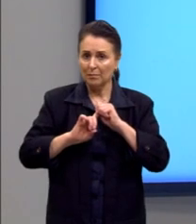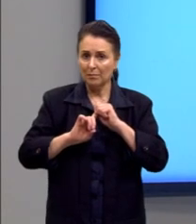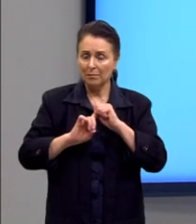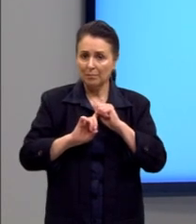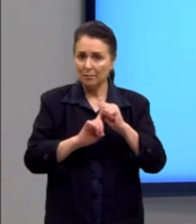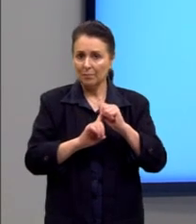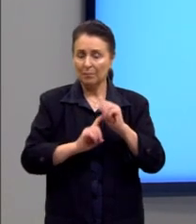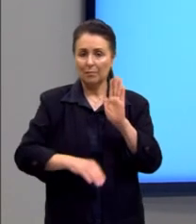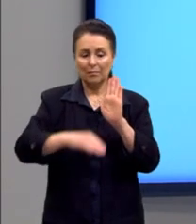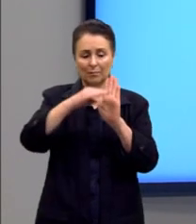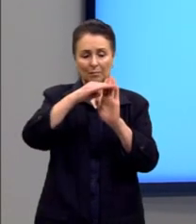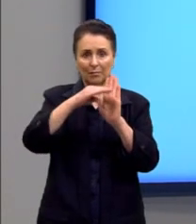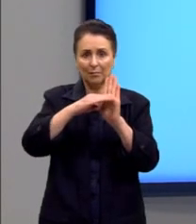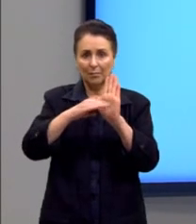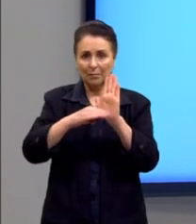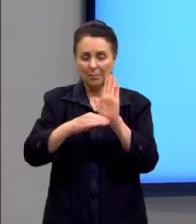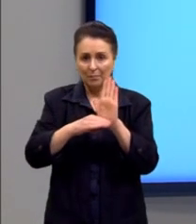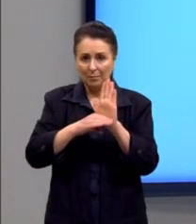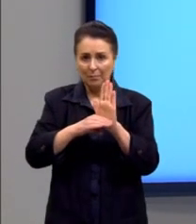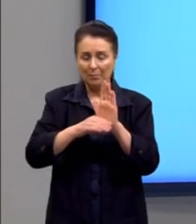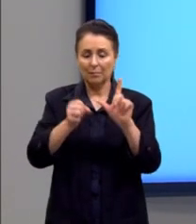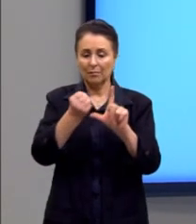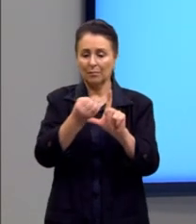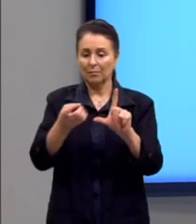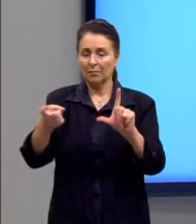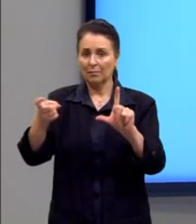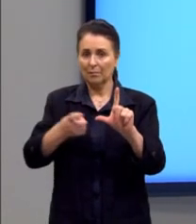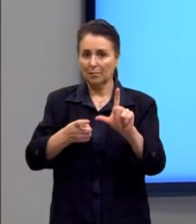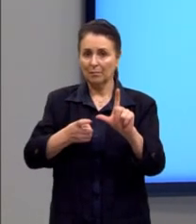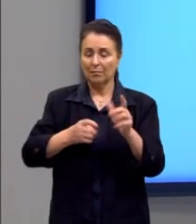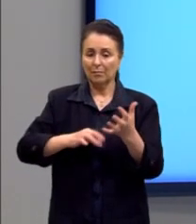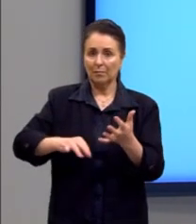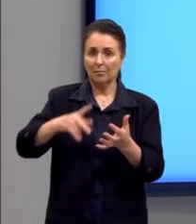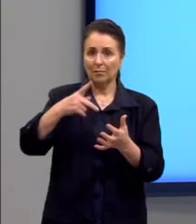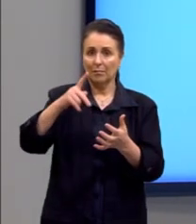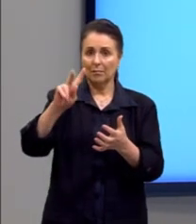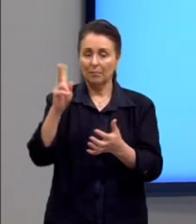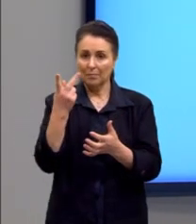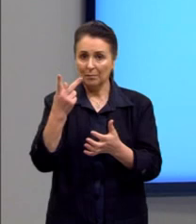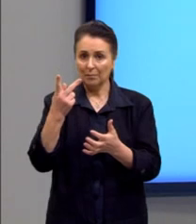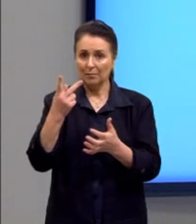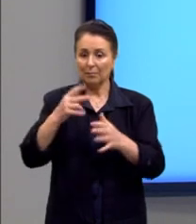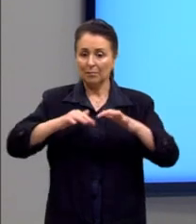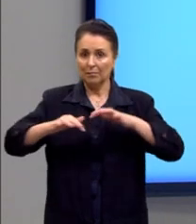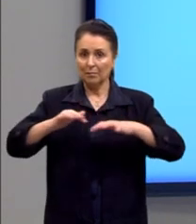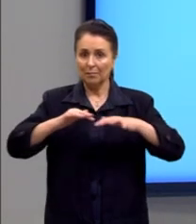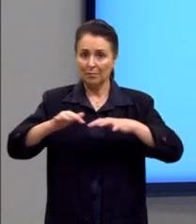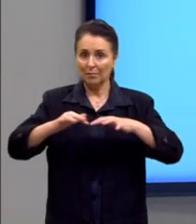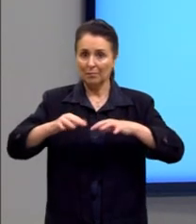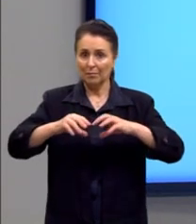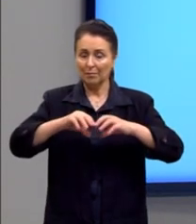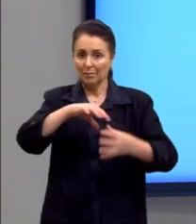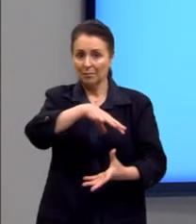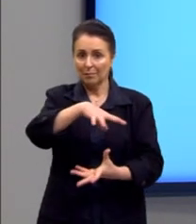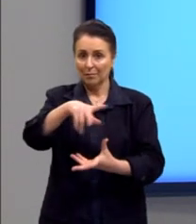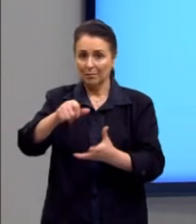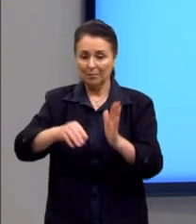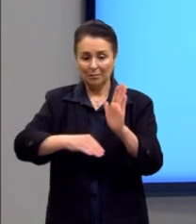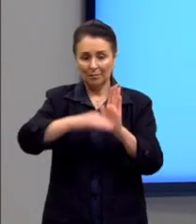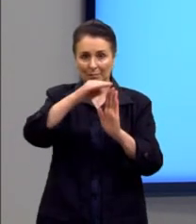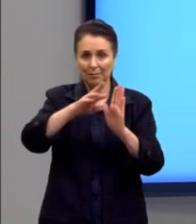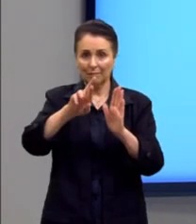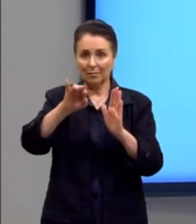chamadas escalas logarítmicas então o cálculo do PH magnitude sísmica na escala Richter